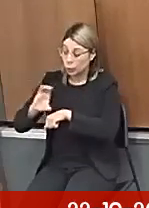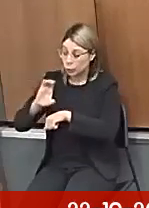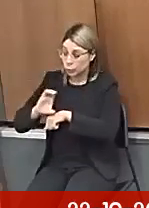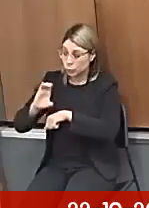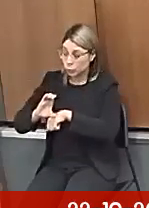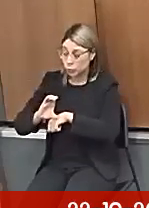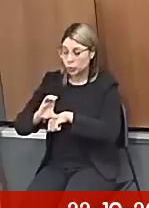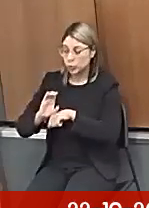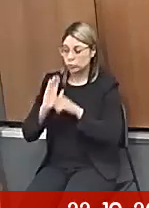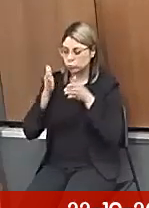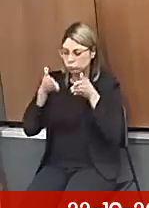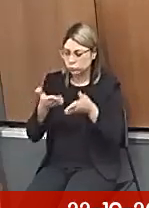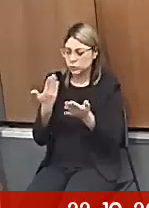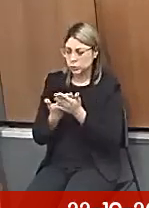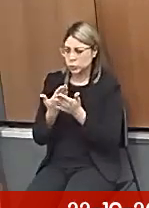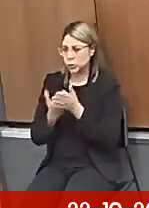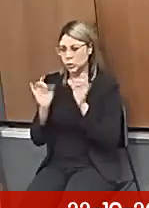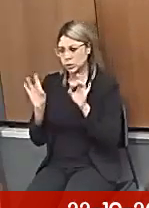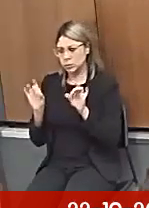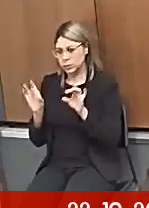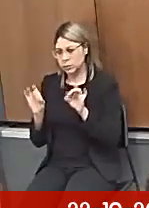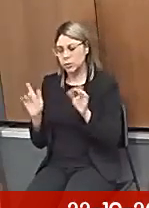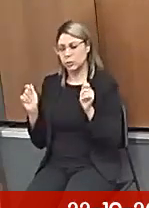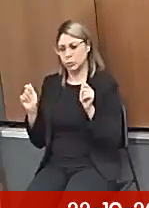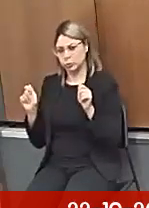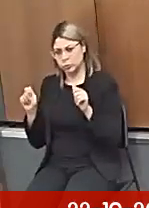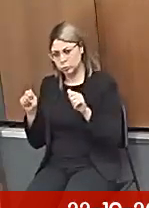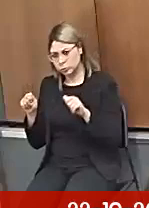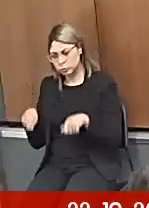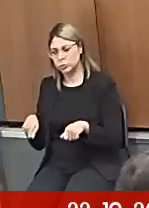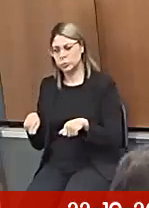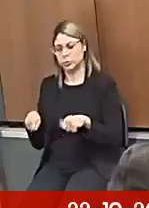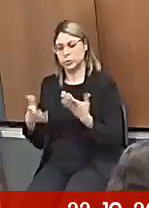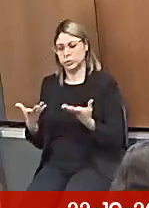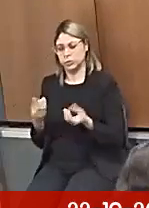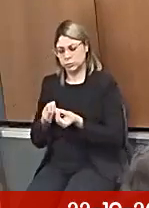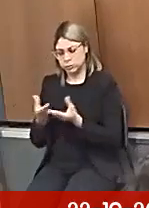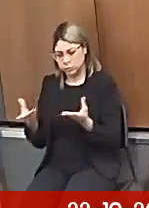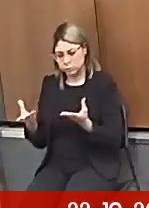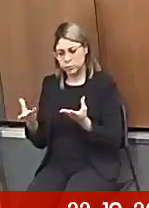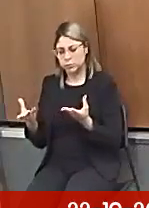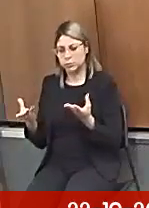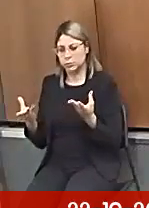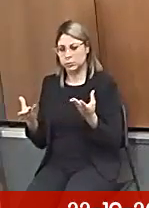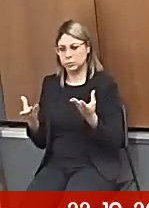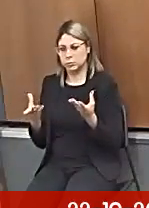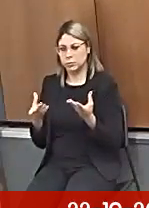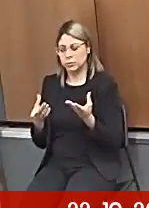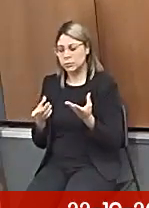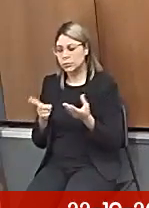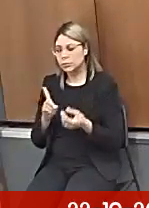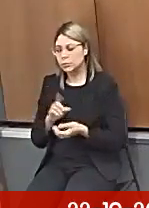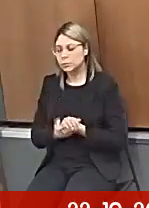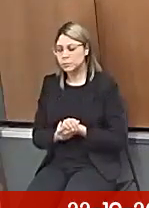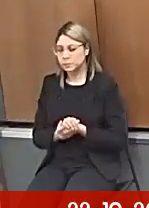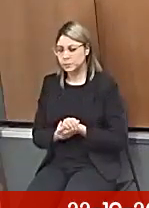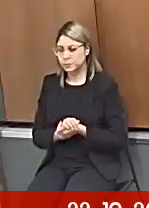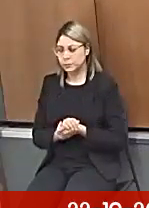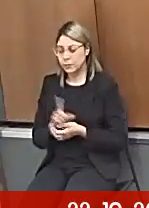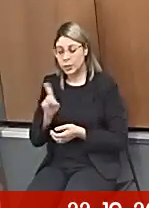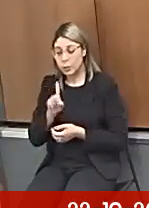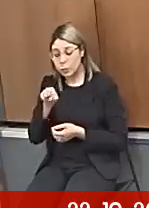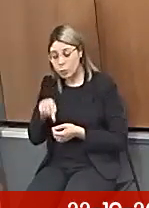escolas especiais com competência, não tirando do alunado da escola comum,